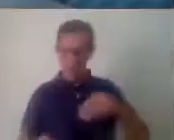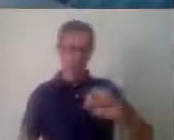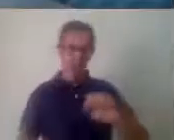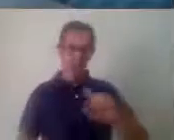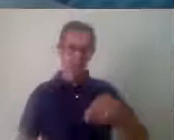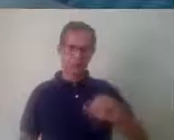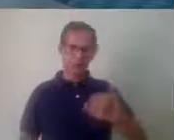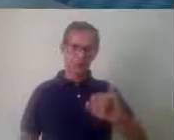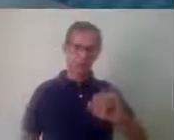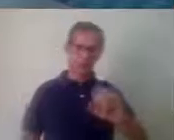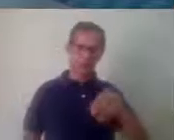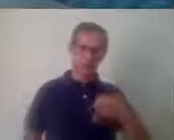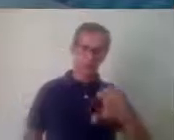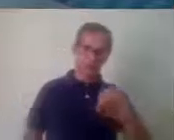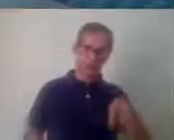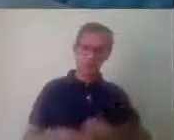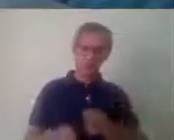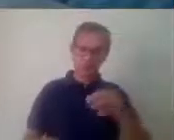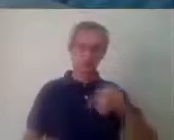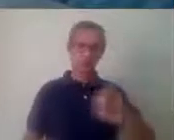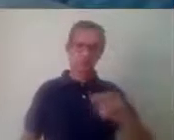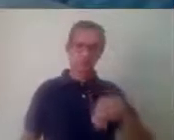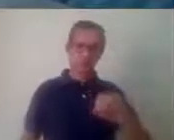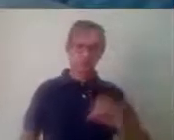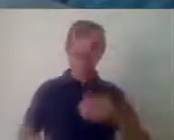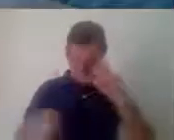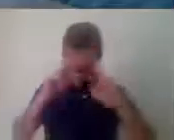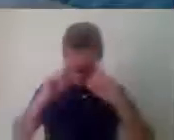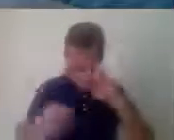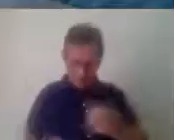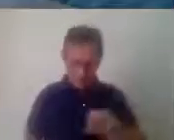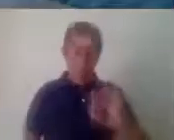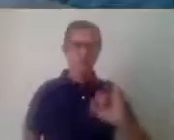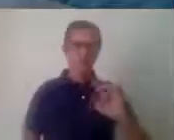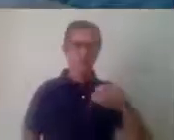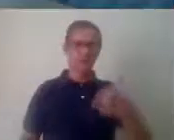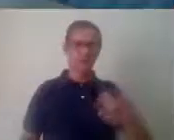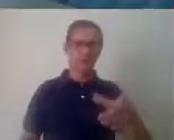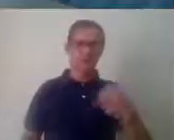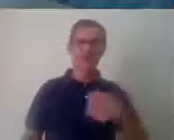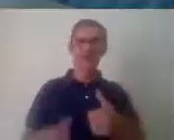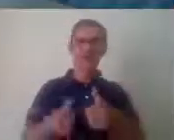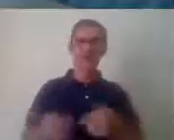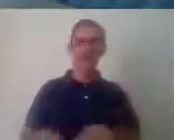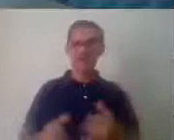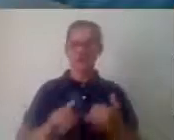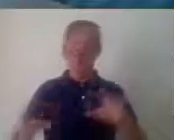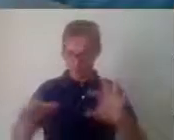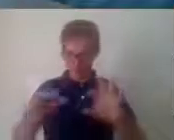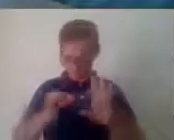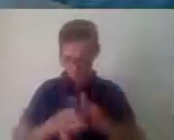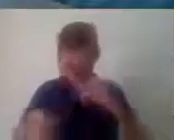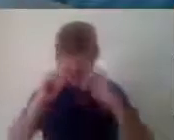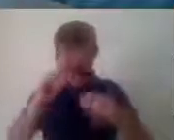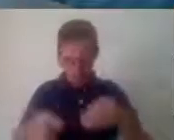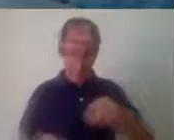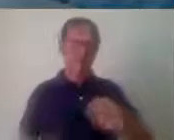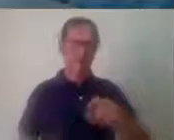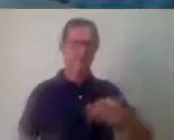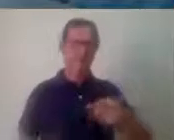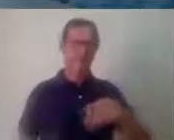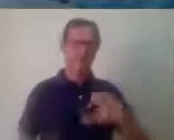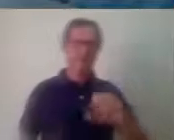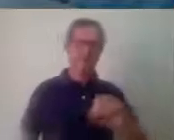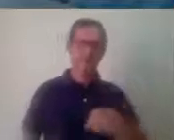máxima e mínimo. A ideia de otimização, ela está diretamente relacionada à ideia de máximo e mínimo. E a ideia